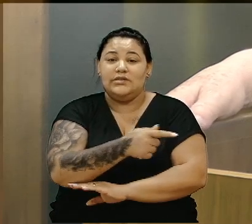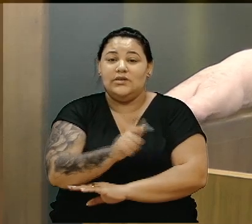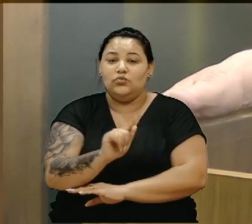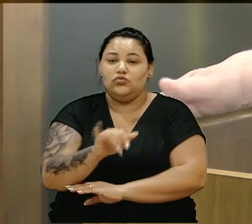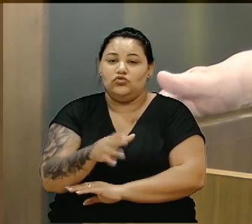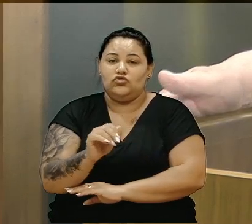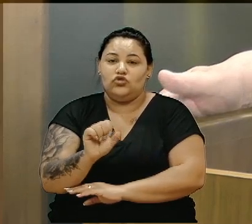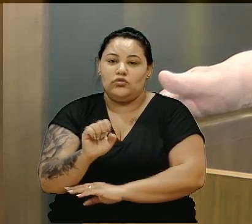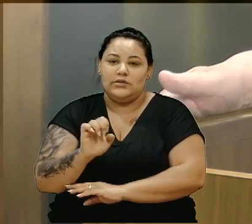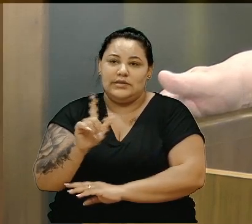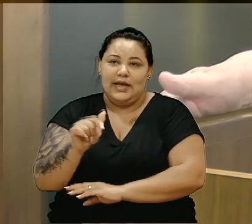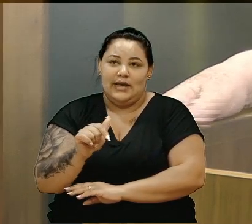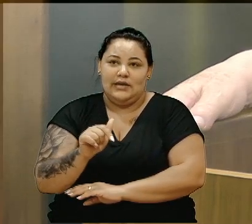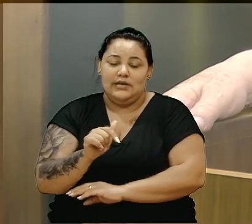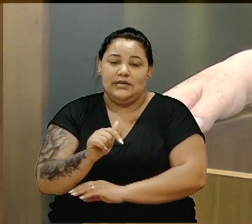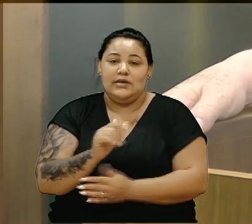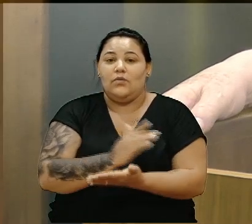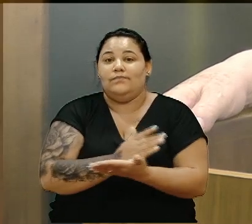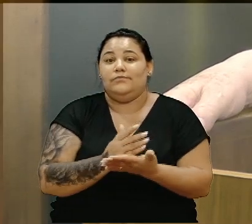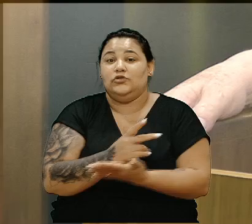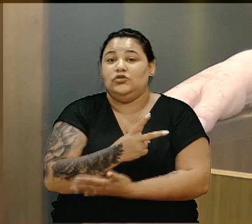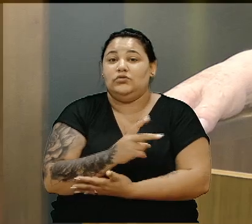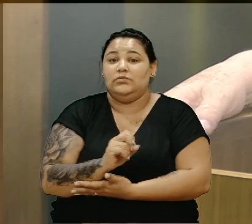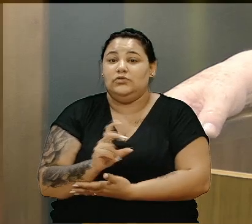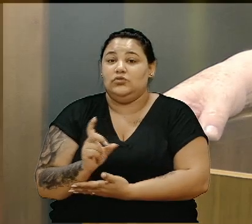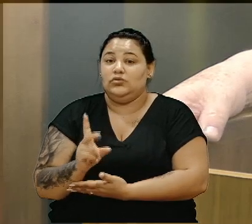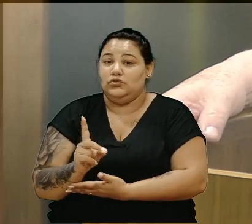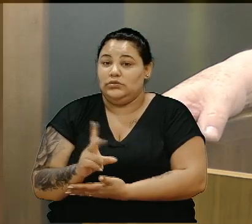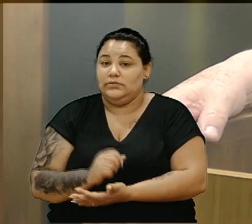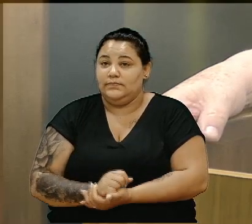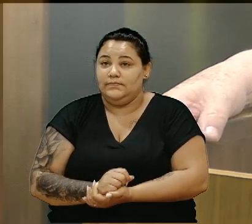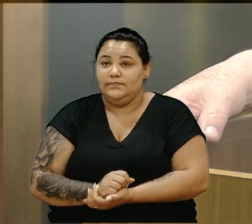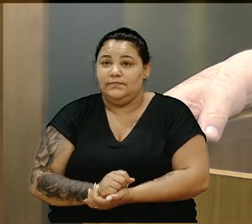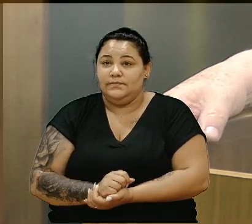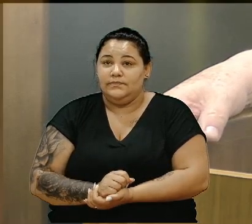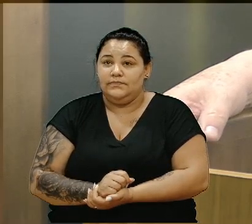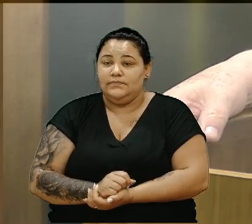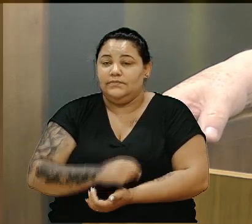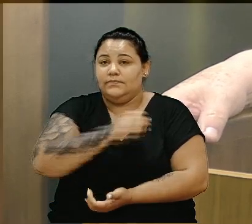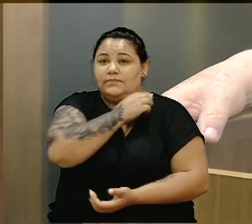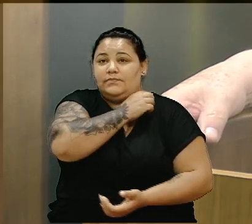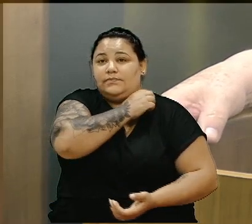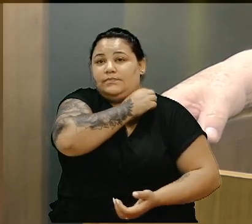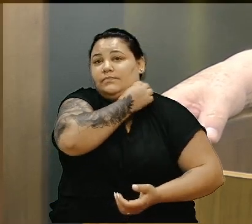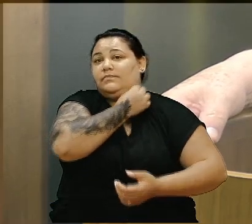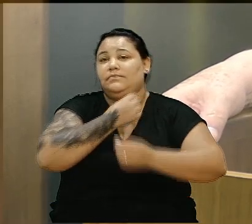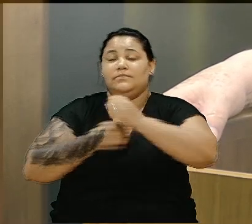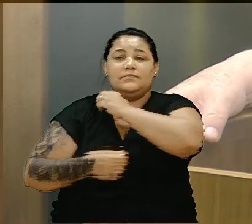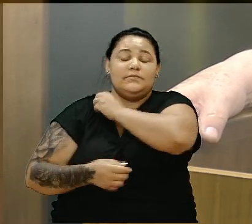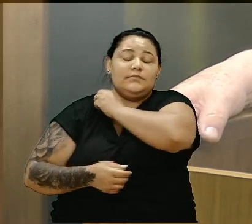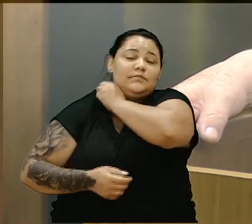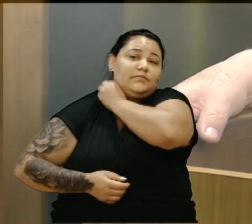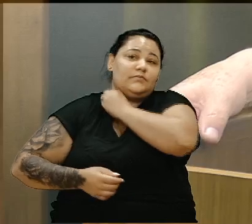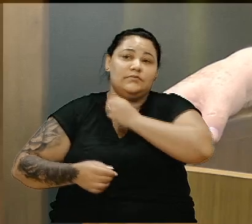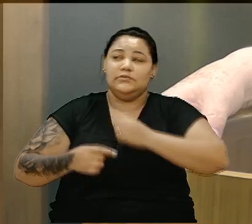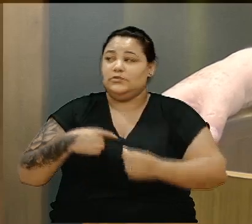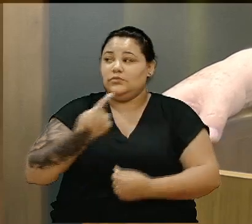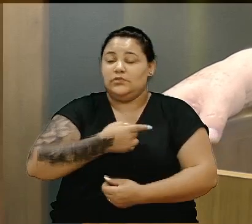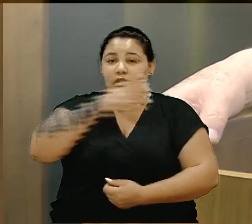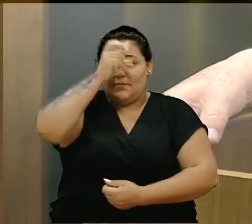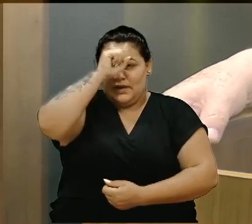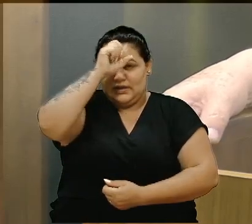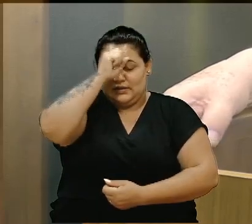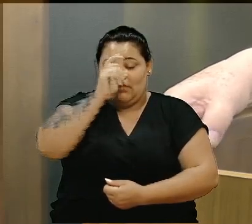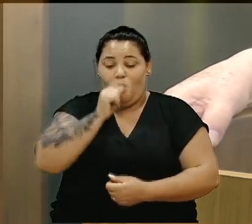Então, desde 2012. Né? Então, aprendendo com o piscinão, na